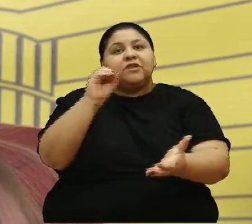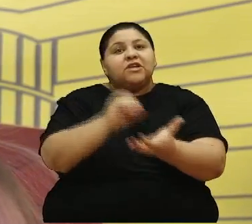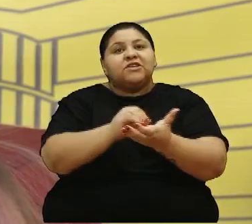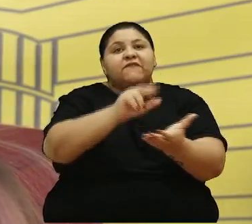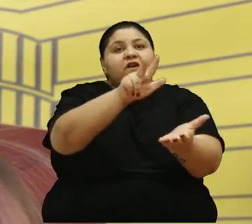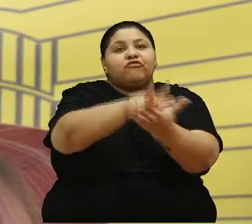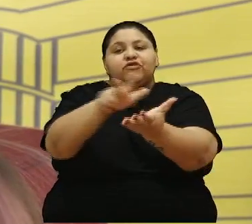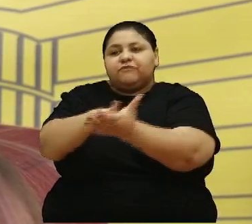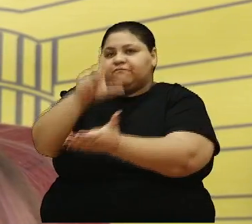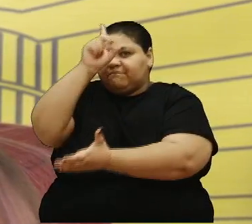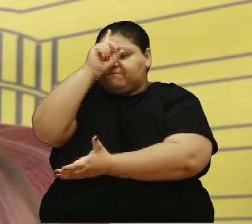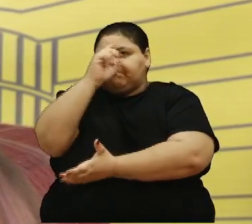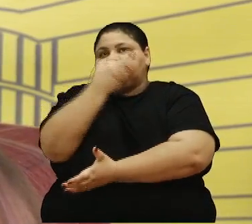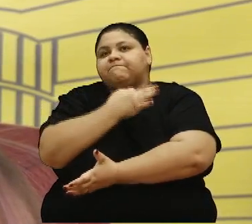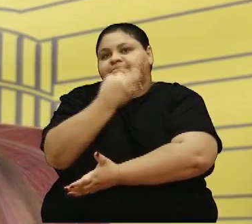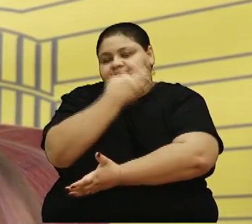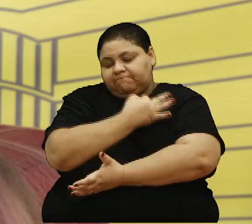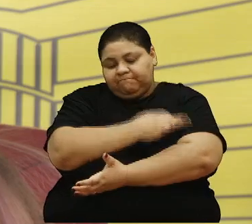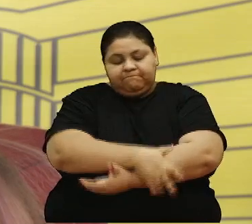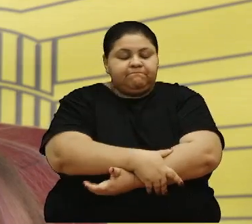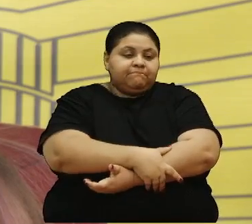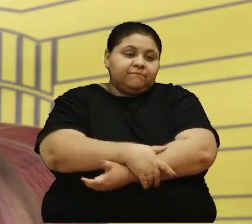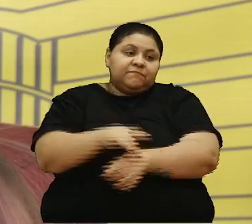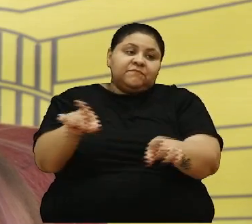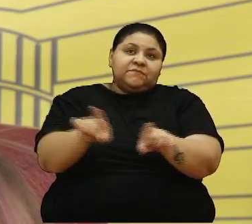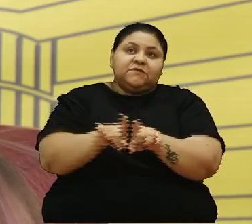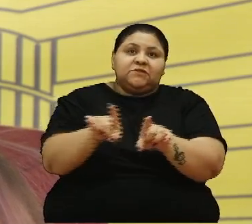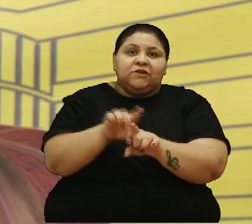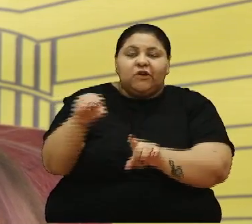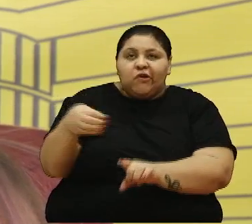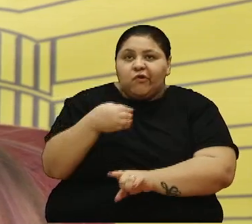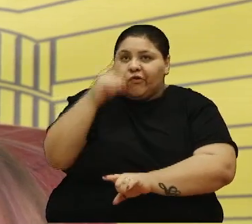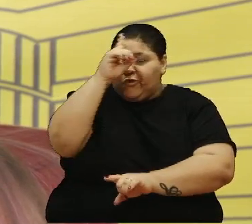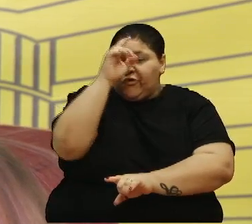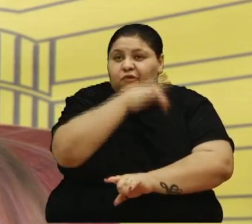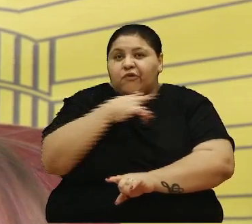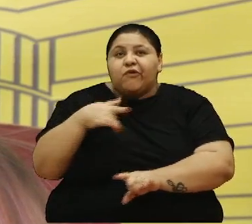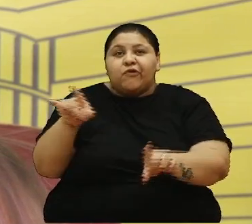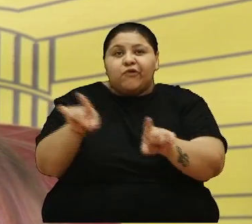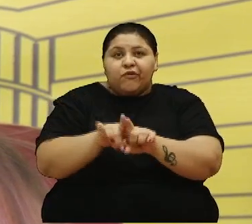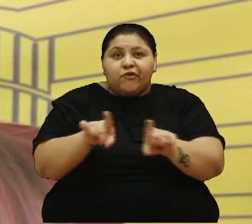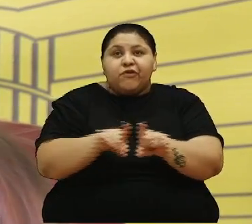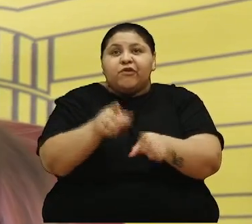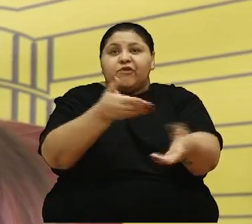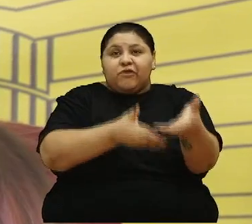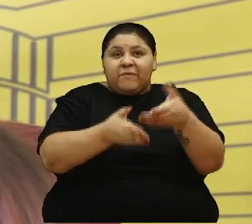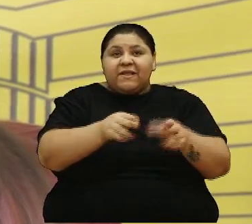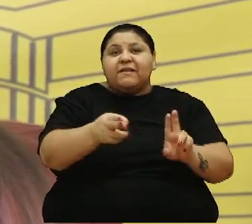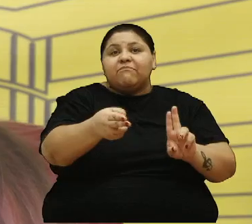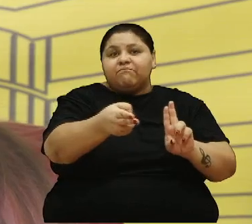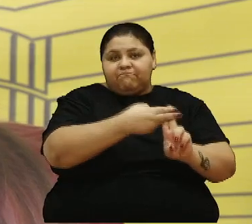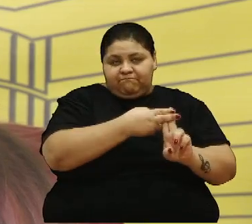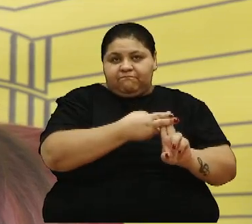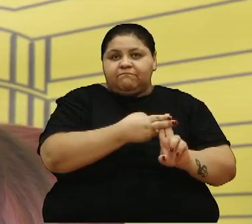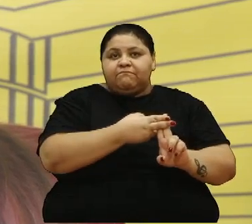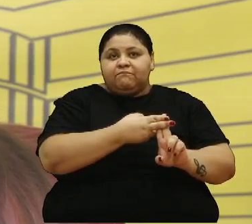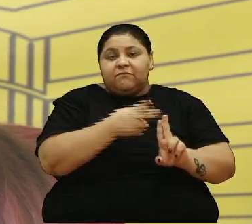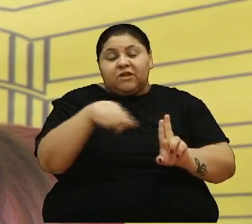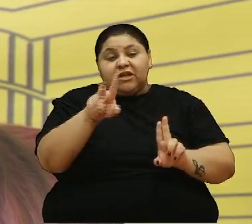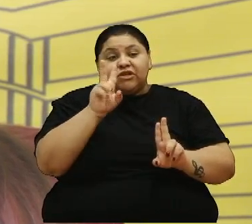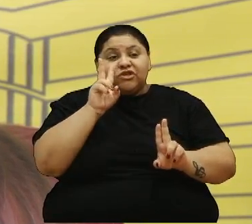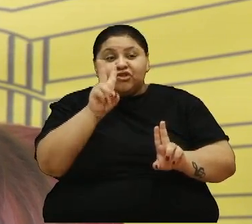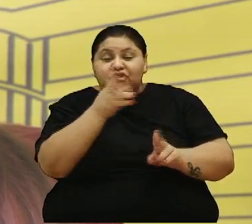leitos hospitalares em Caxias do Sul. E tem essa possibilidade do Hospital Saúde também passar a atender pelo SUS, e a gente